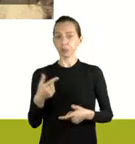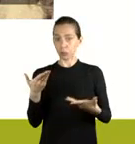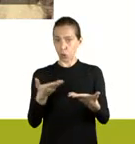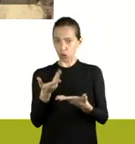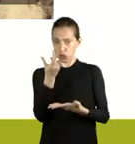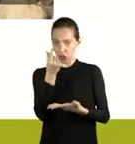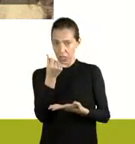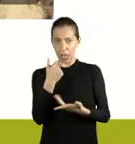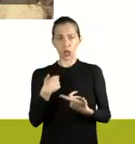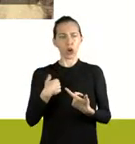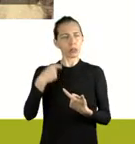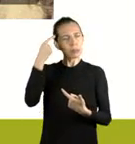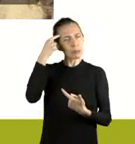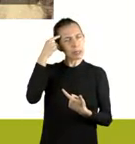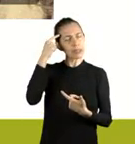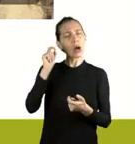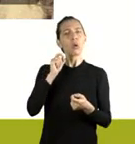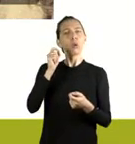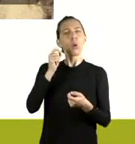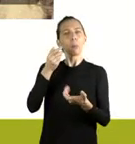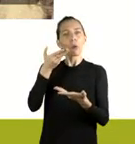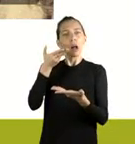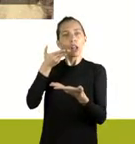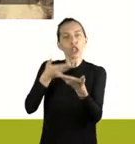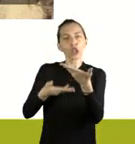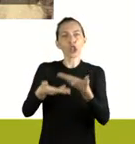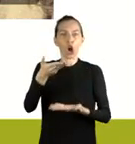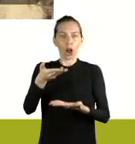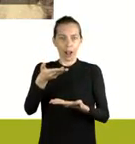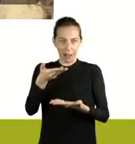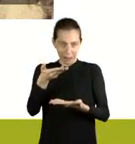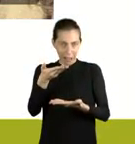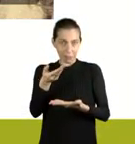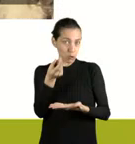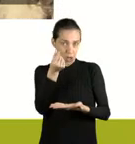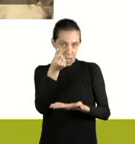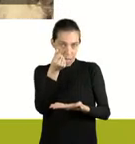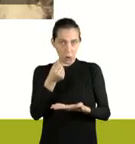entendermos que é uma troca. O que você troca por dinheiro?